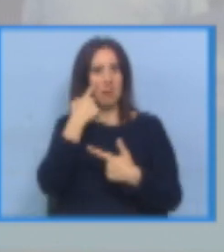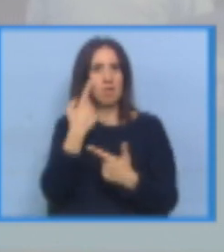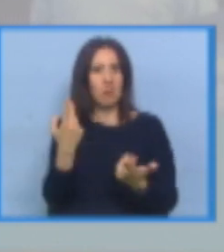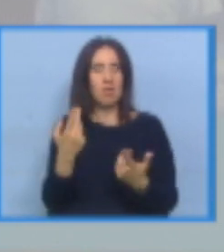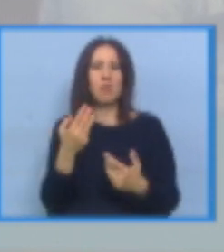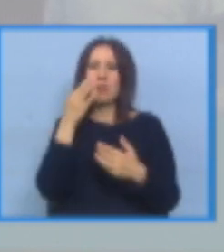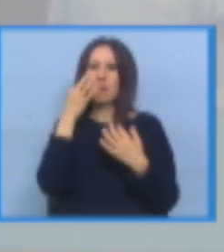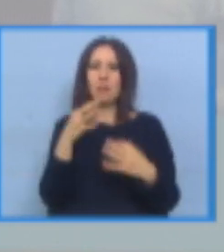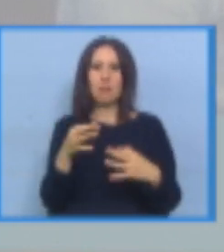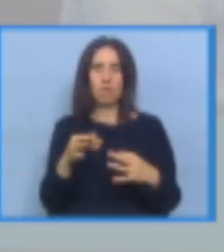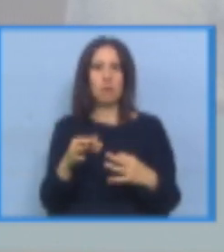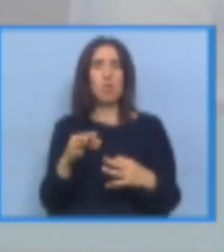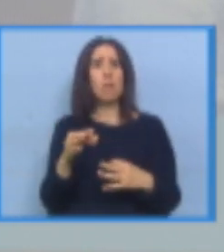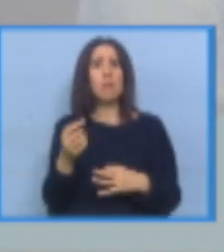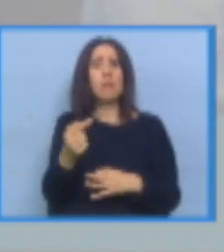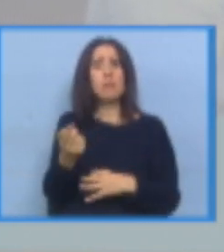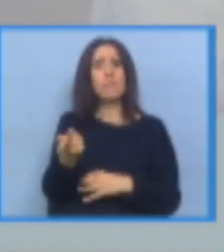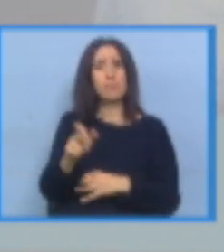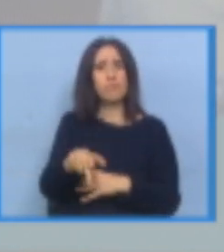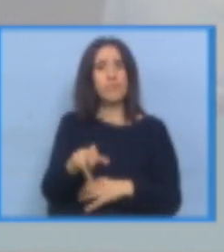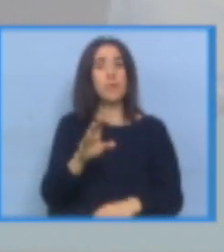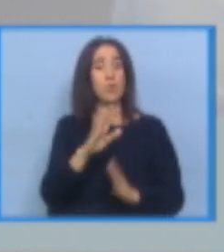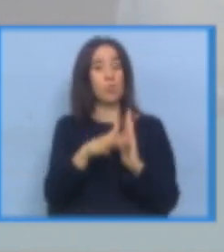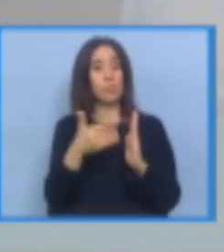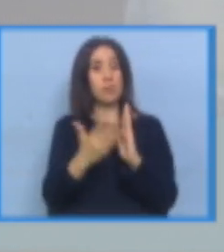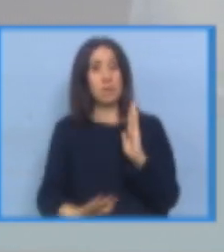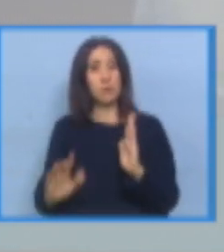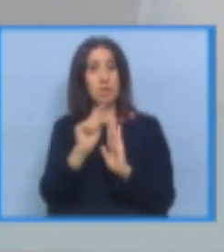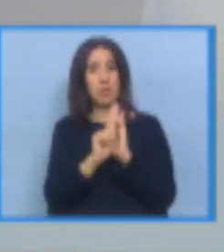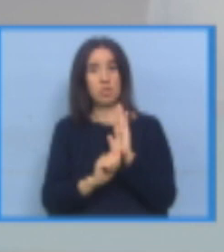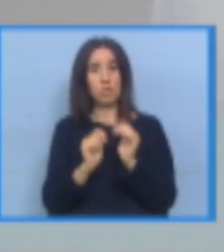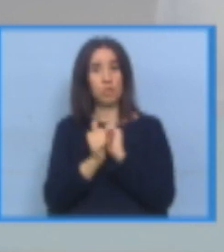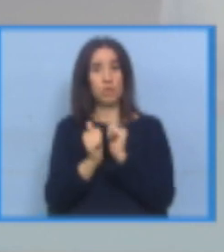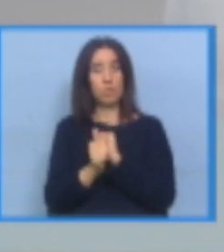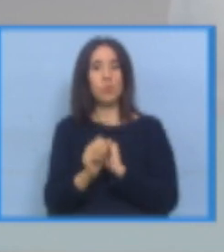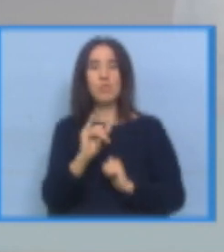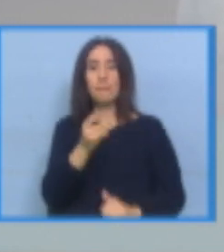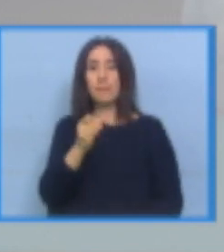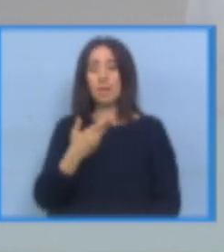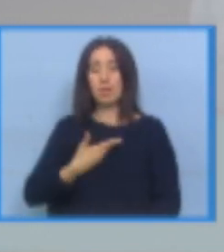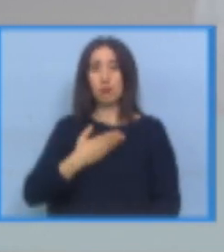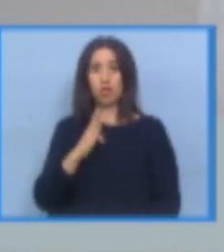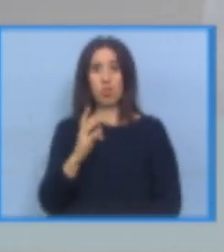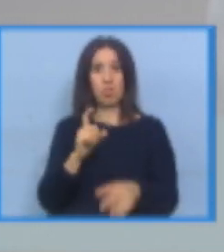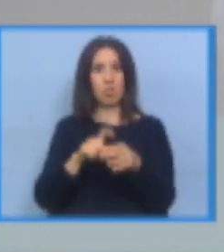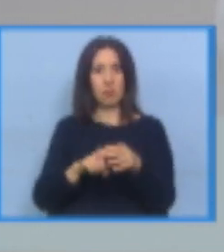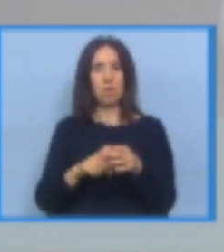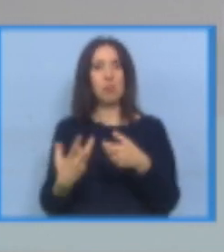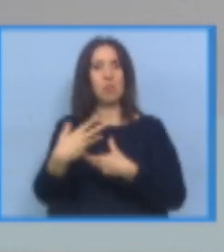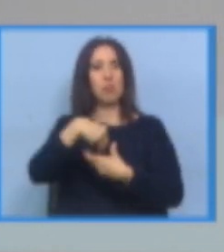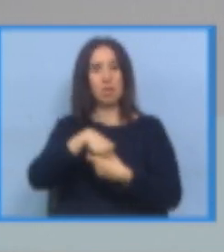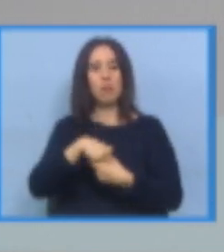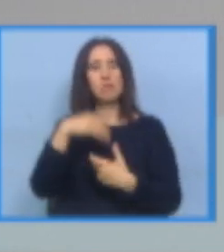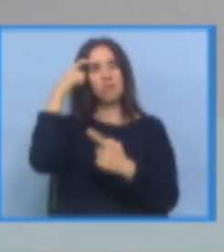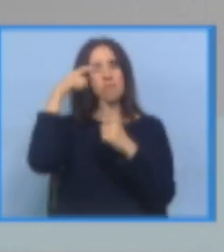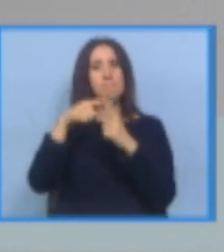portanto, é natural que haja aspectos negativos. O Plano Nacional de Ética no Desporto, sediado no IPDJ, tem como missão promover